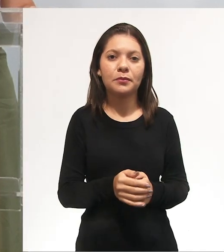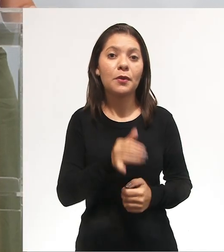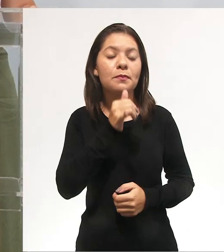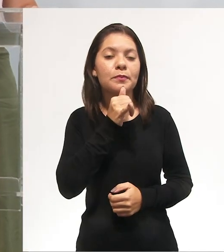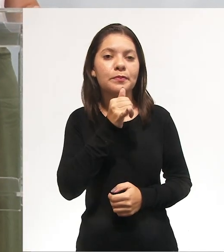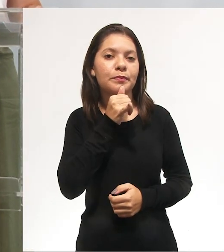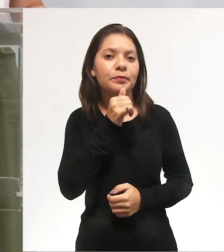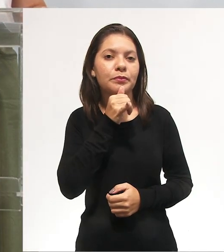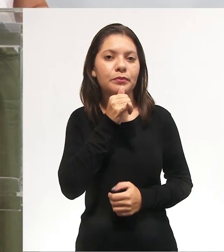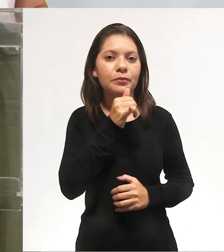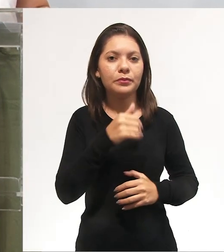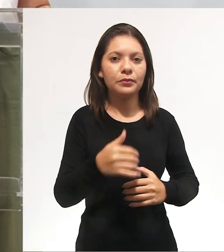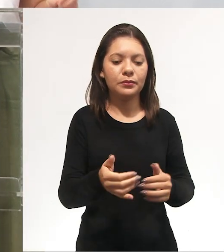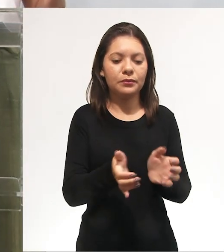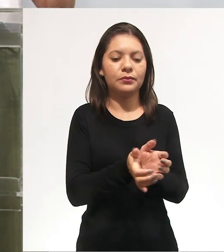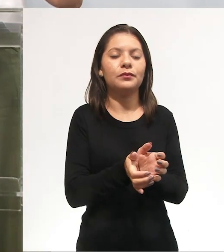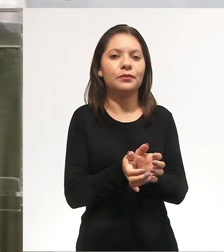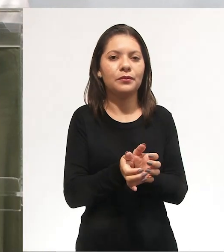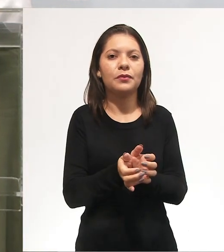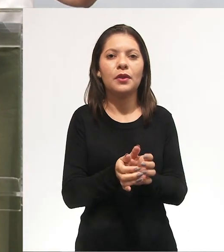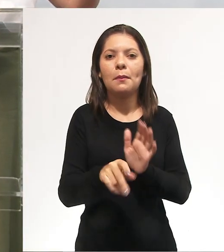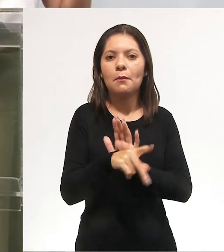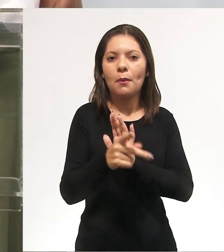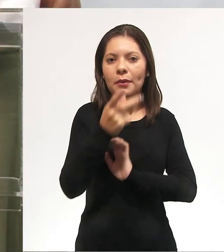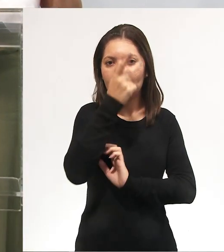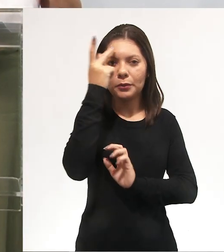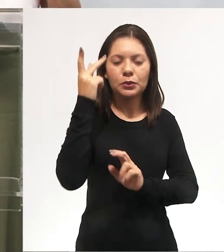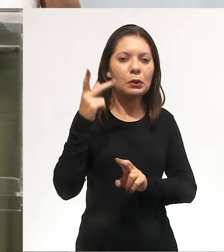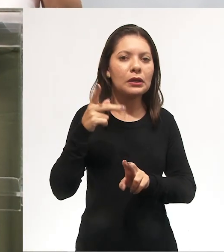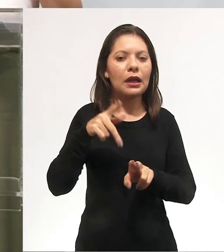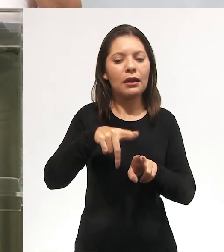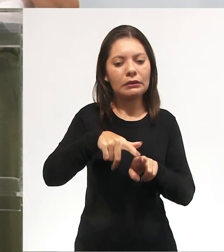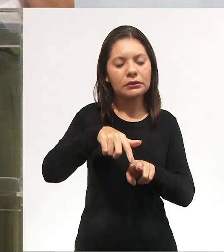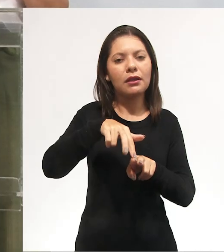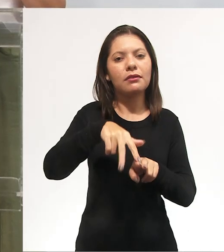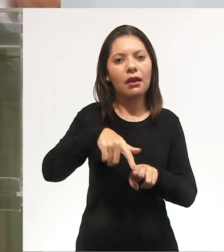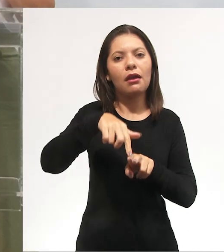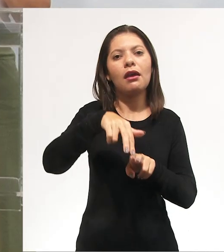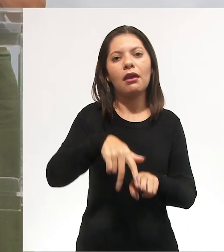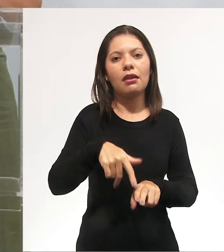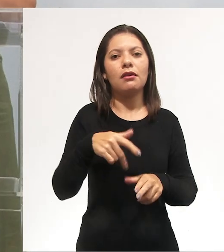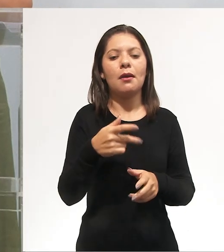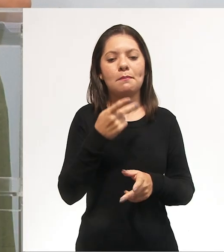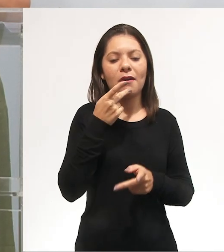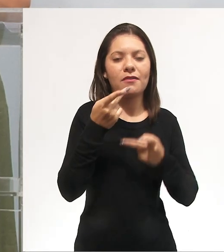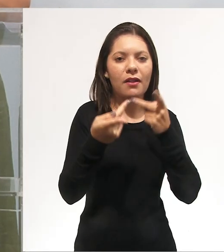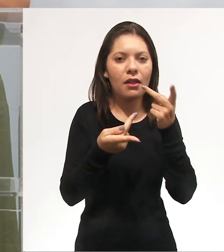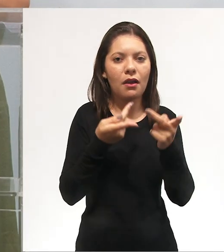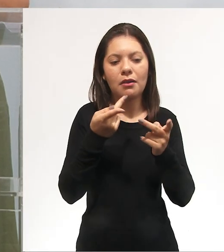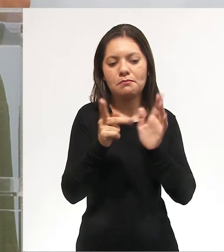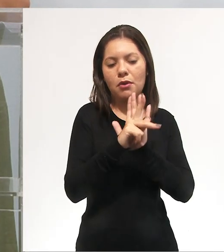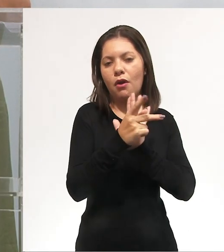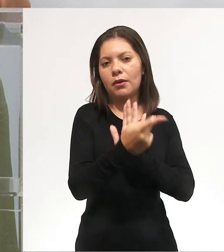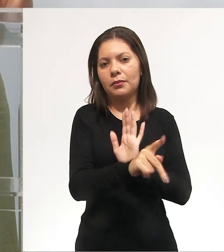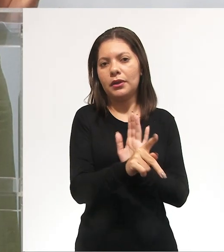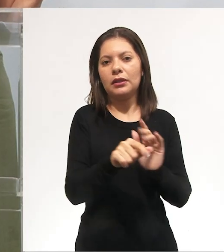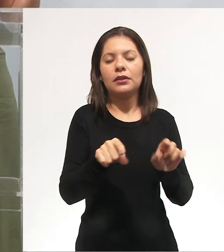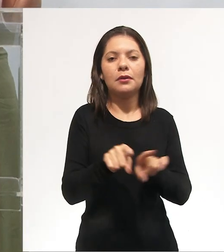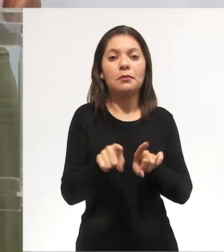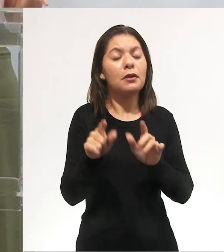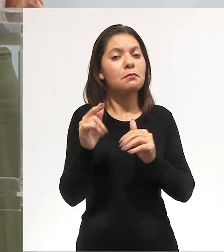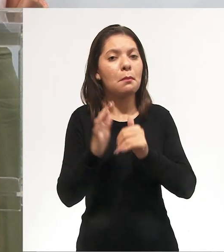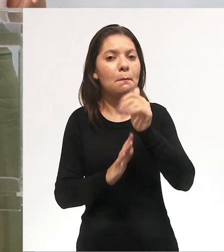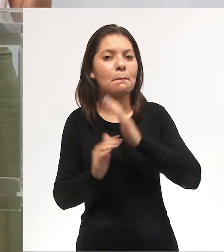por exemplo, a gente tem o grupo dos skatistas, vão ter uma linguagem própria, o grupo e ainda